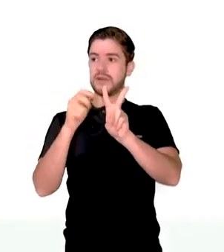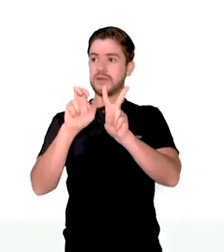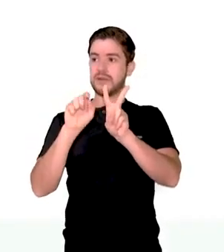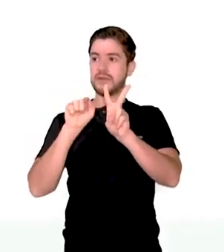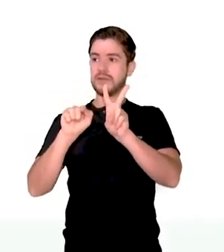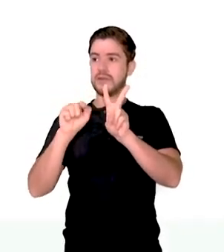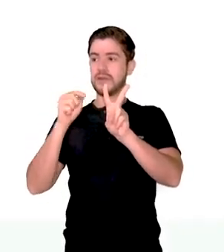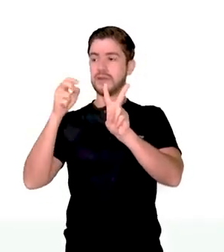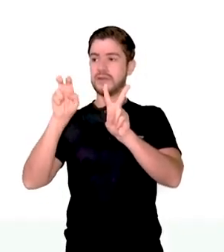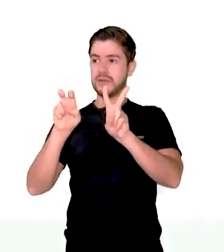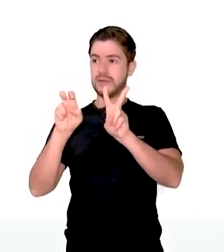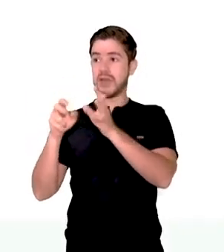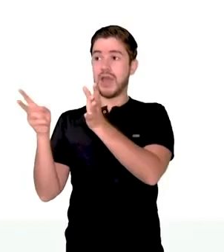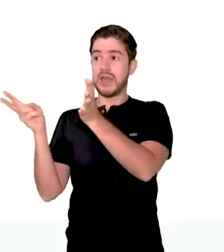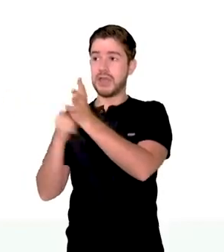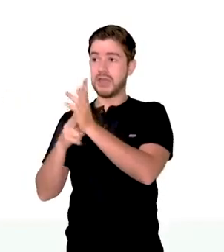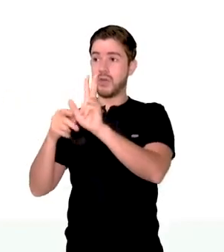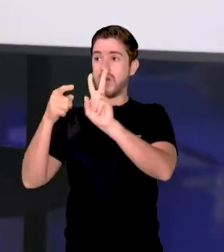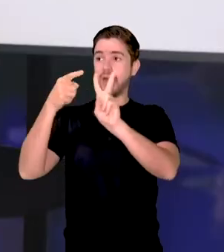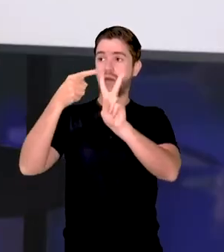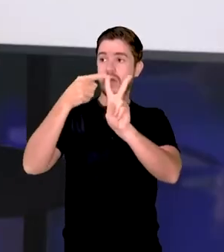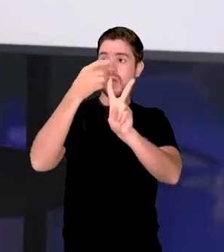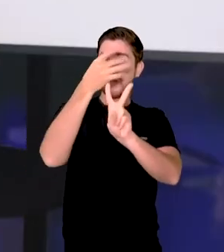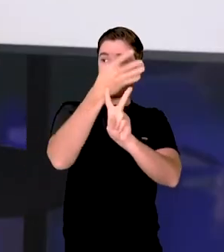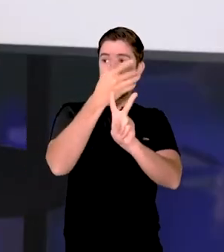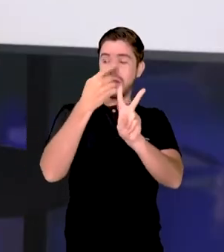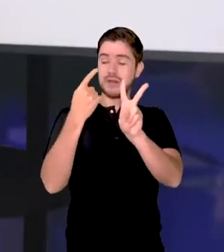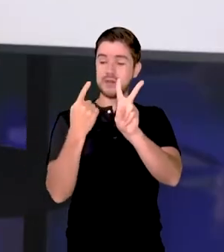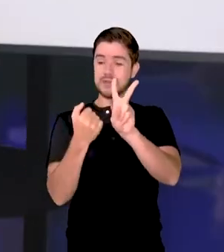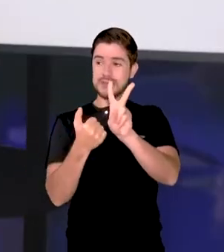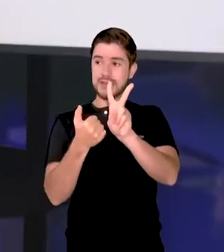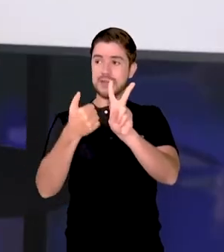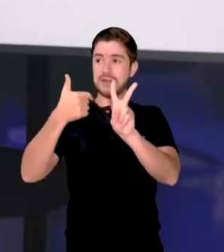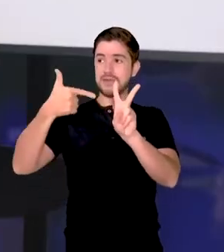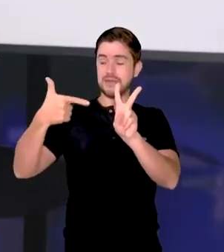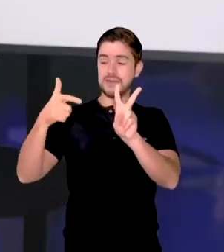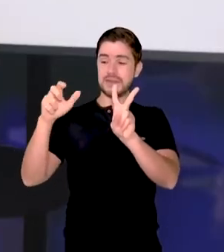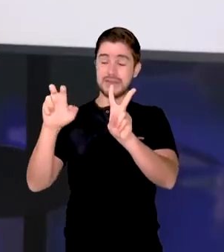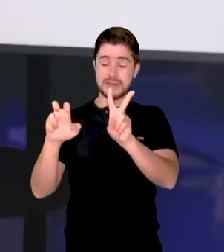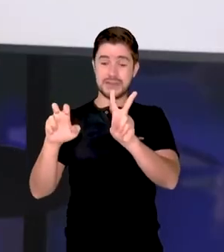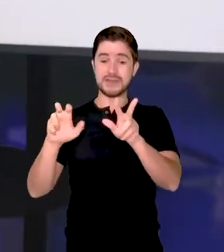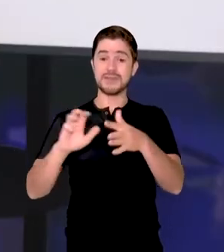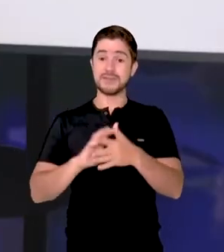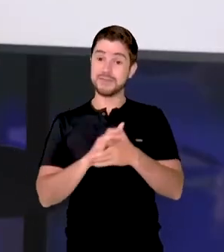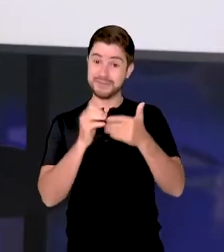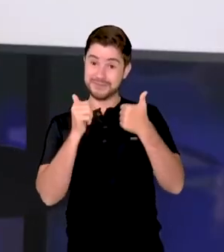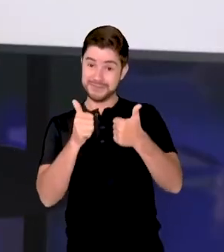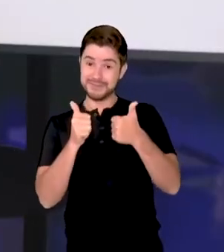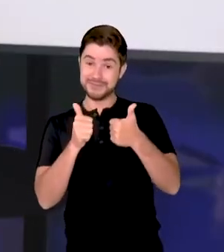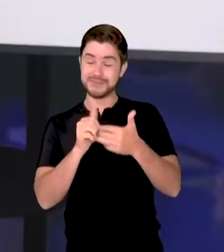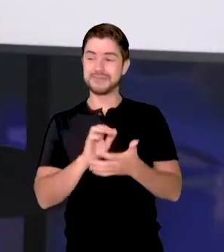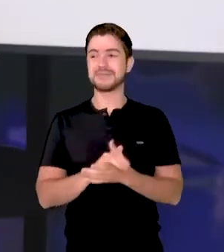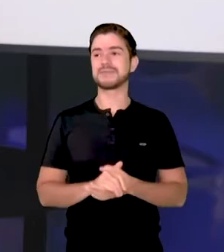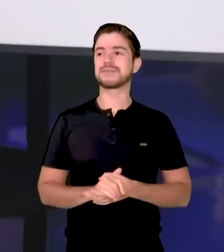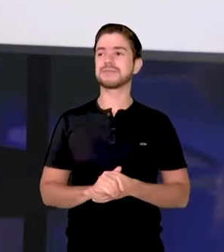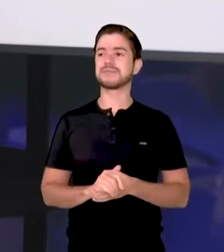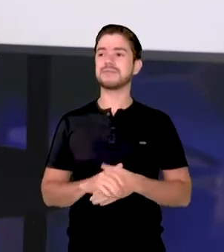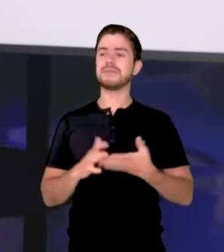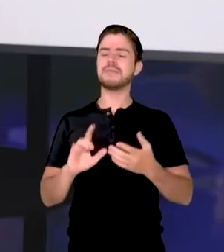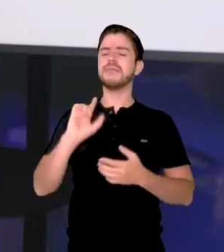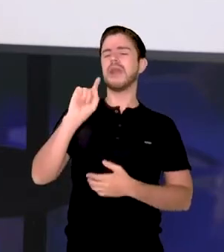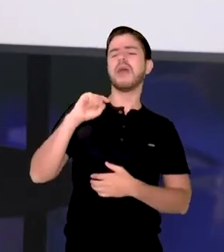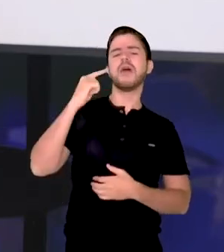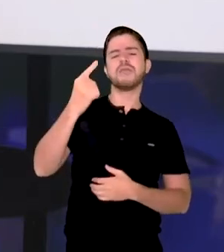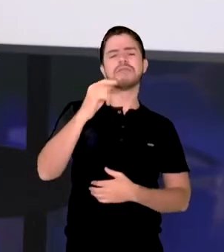essa raiz feiosa do início nada mais é do que uma raiz quarta de 125 6 molas a